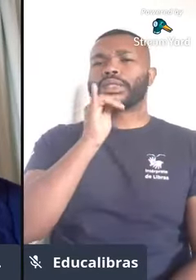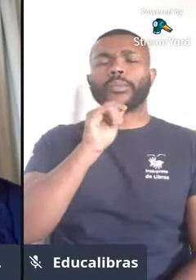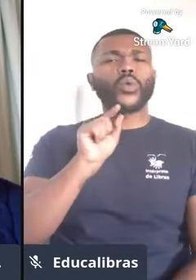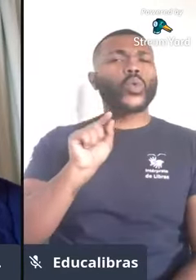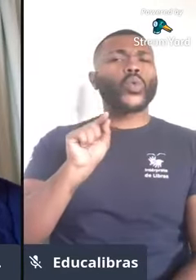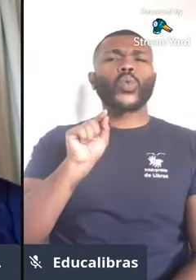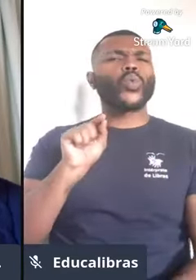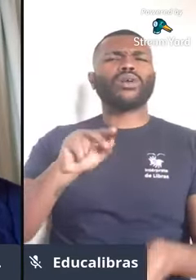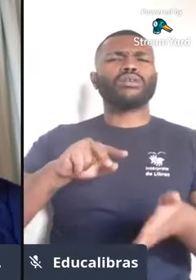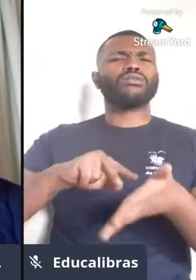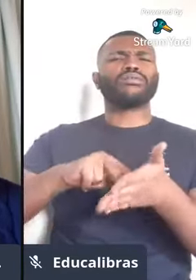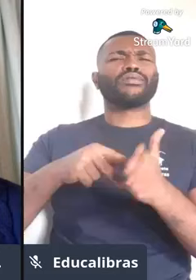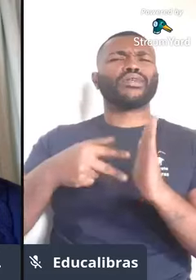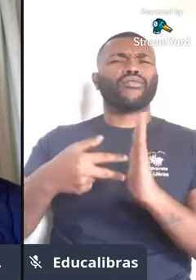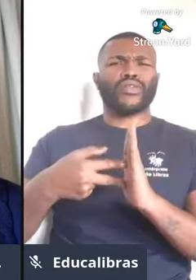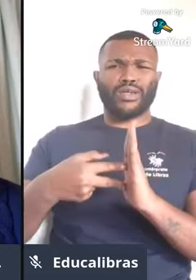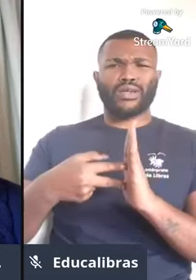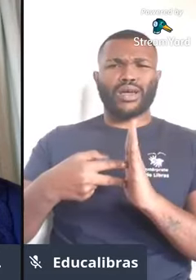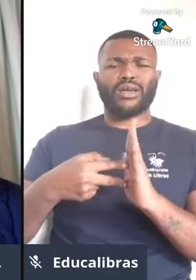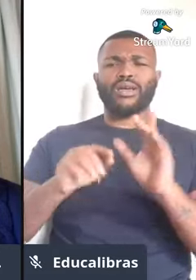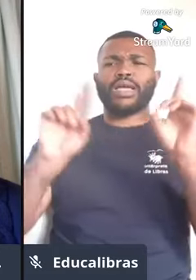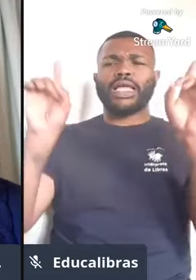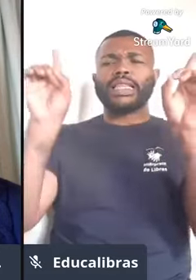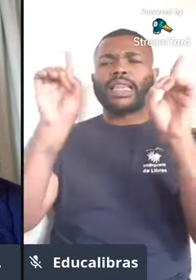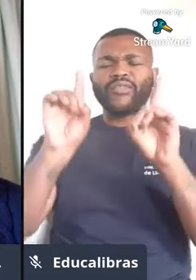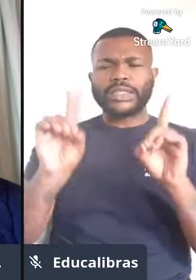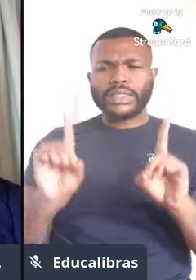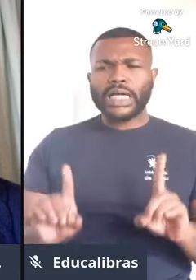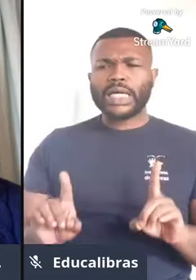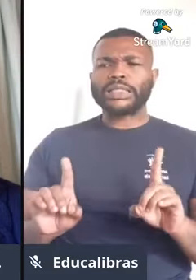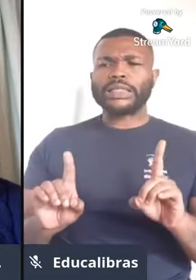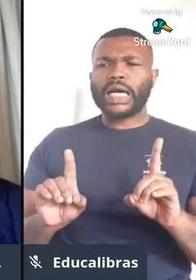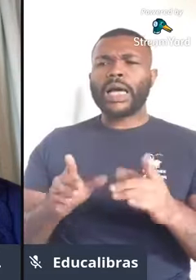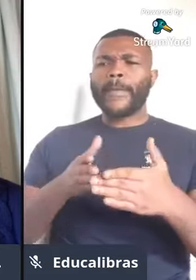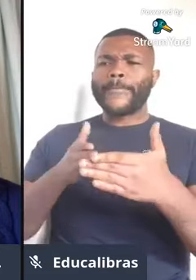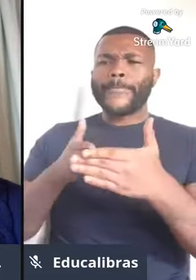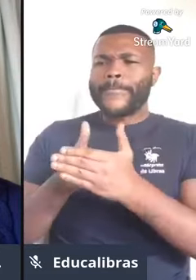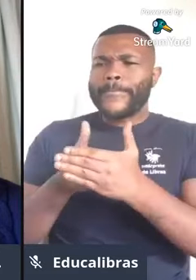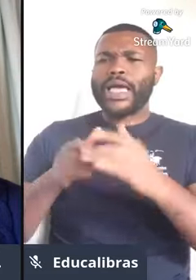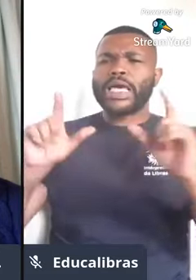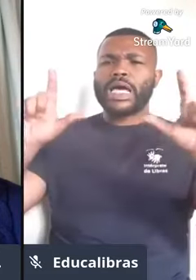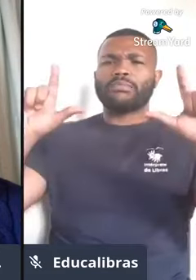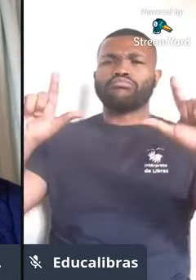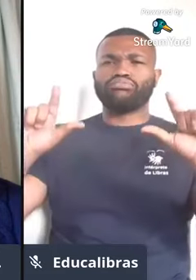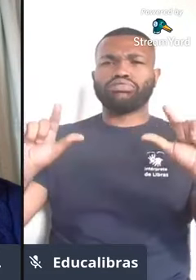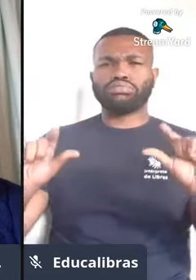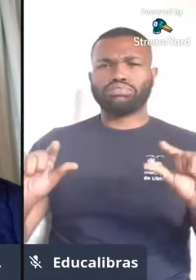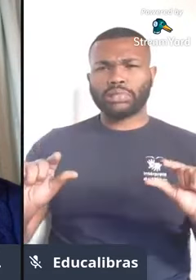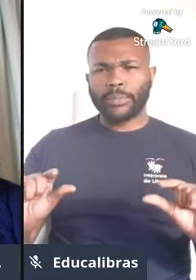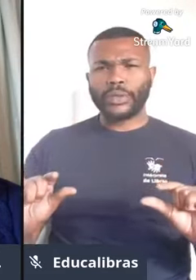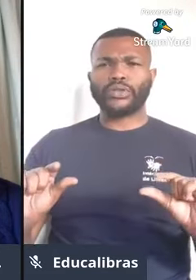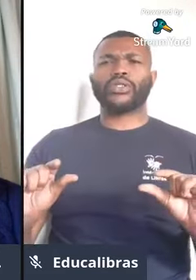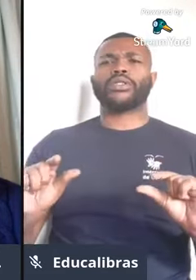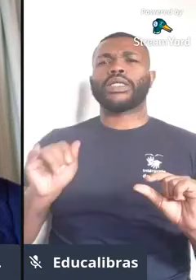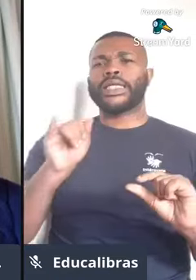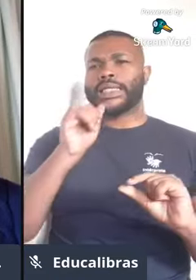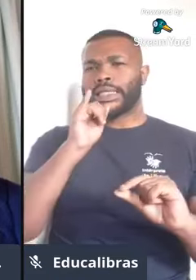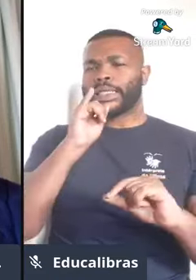o impacto das suas deficiências, né, em termos motores ou em termos do que elas